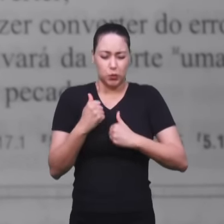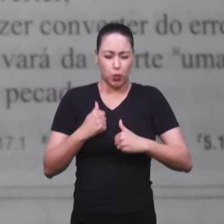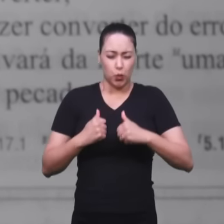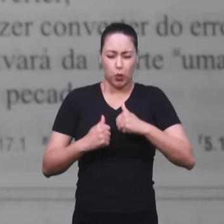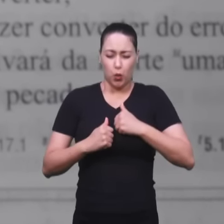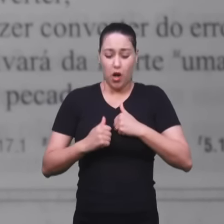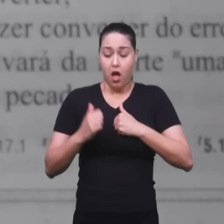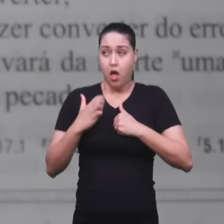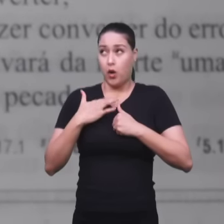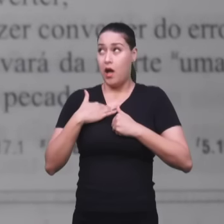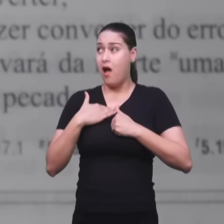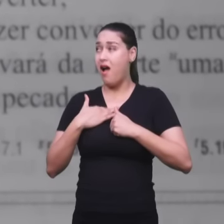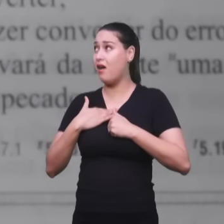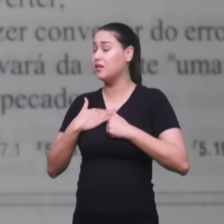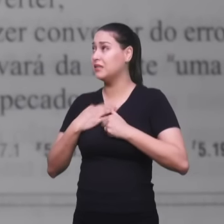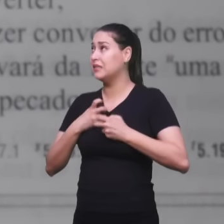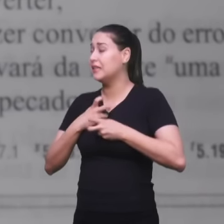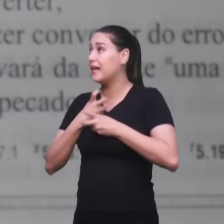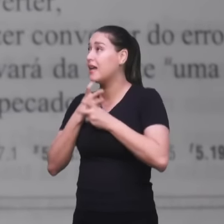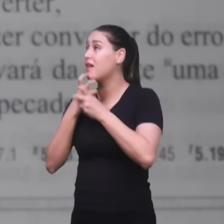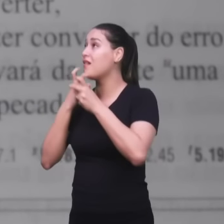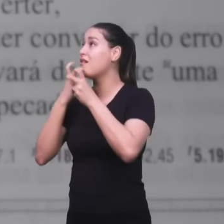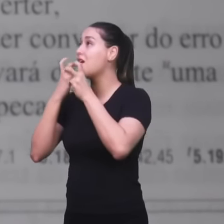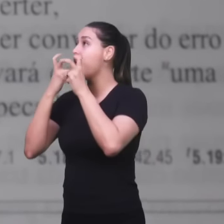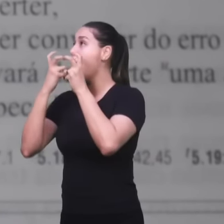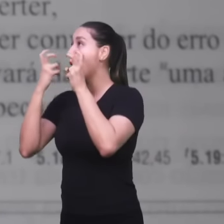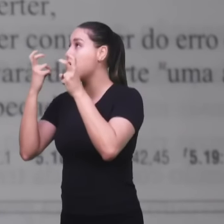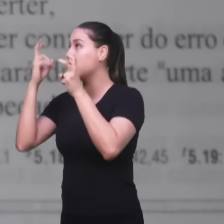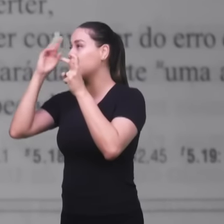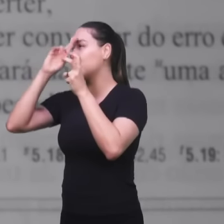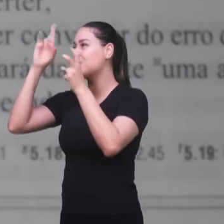E ouve O meu favor